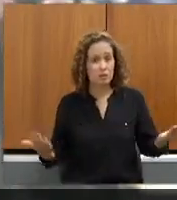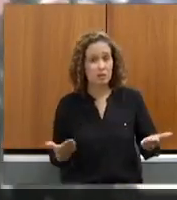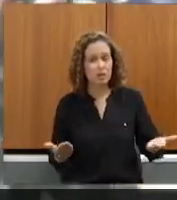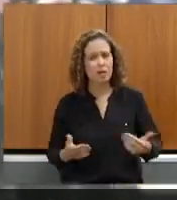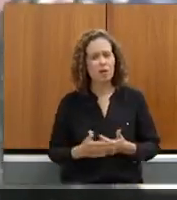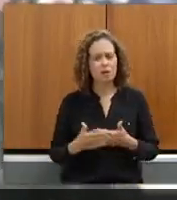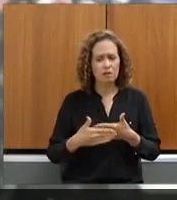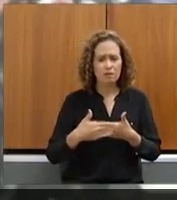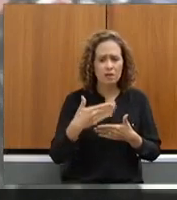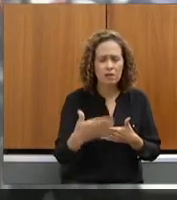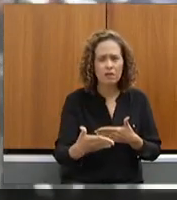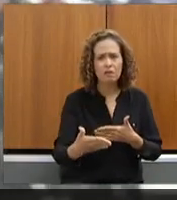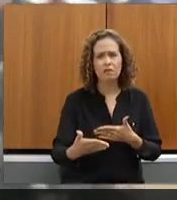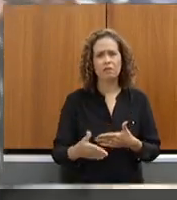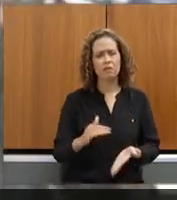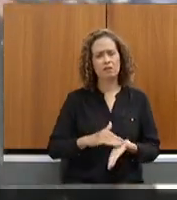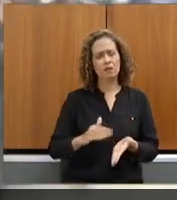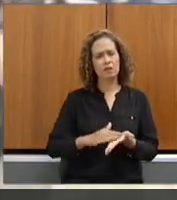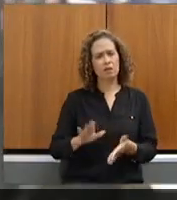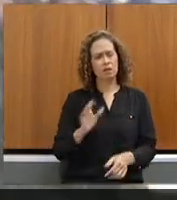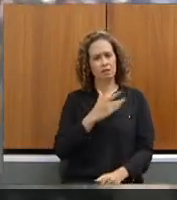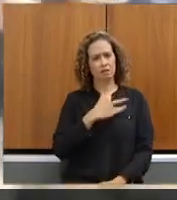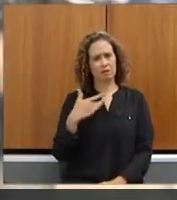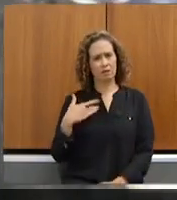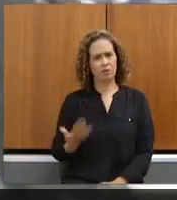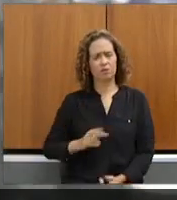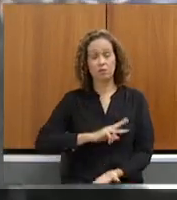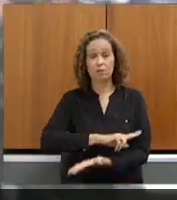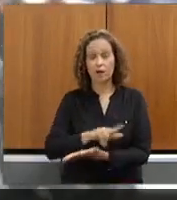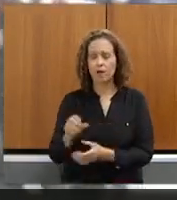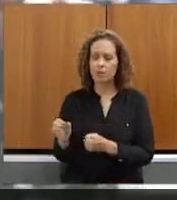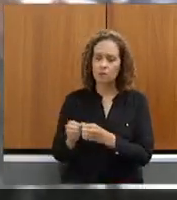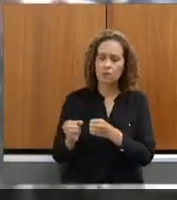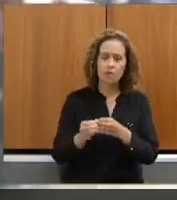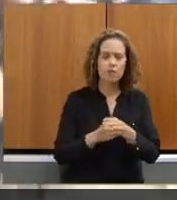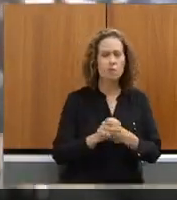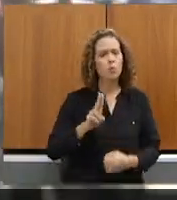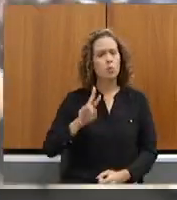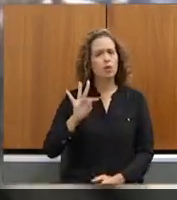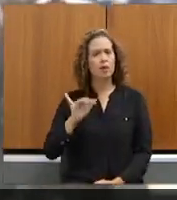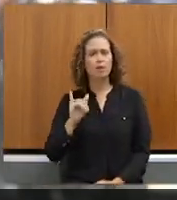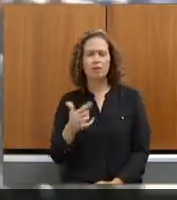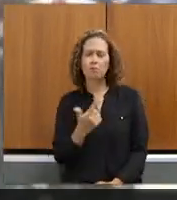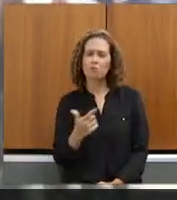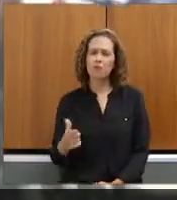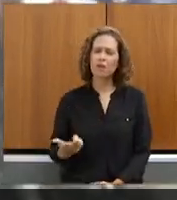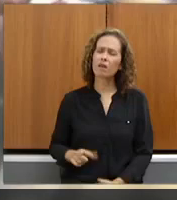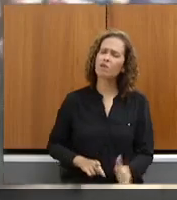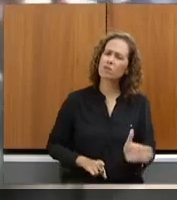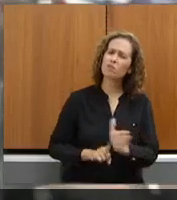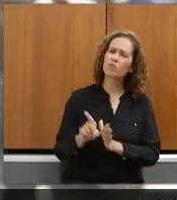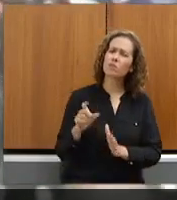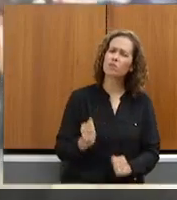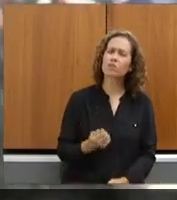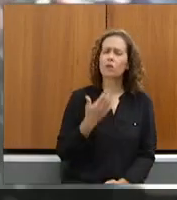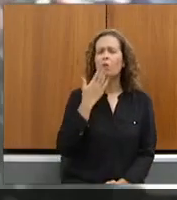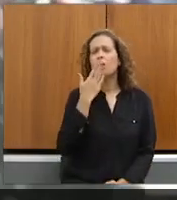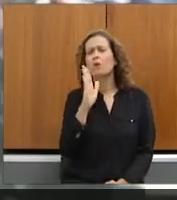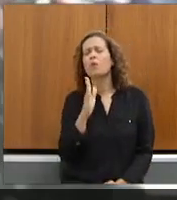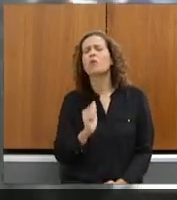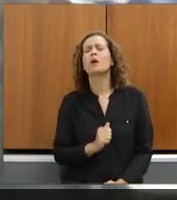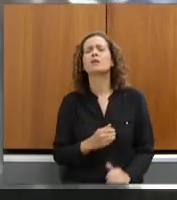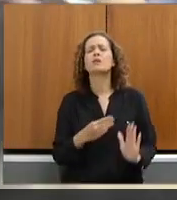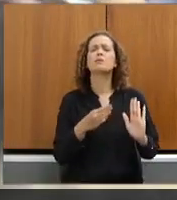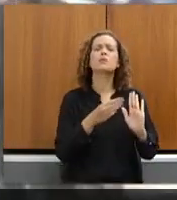da Secretaria de Saúde de vários municípios sem o teres então eu te pergunto quais serão as medidas